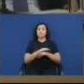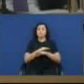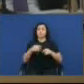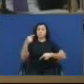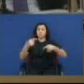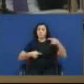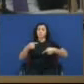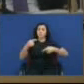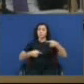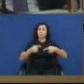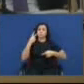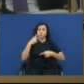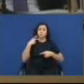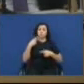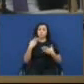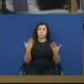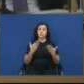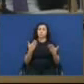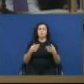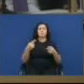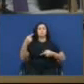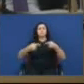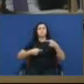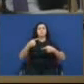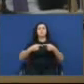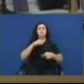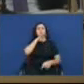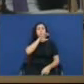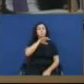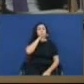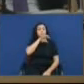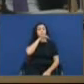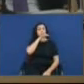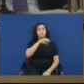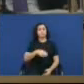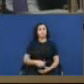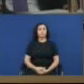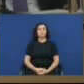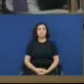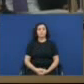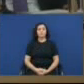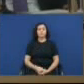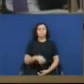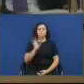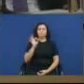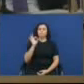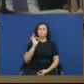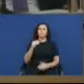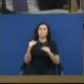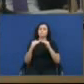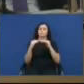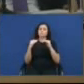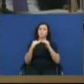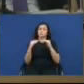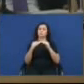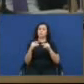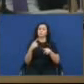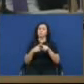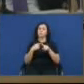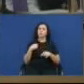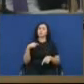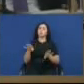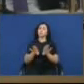Encerrada a discussão por parte do vereador Júlio, agora para discutir o requerimento, o vereador André Henrique. Realmente também passei por uma